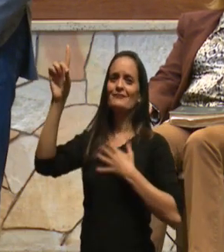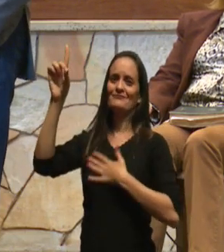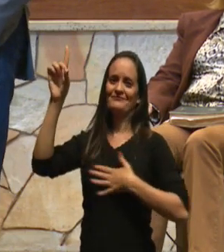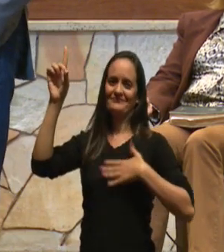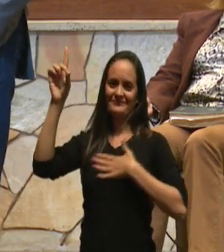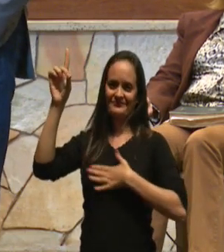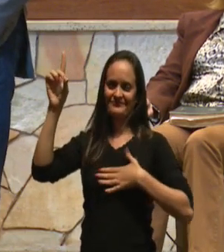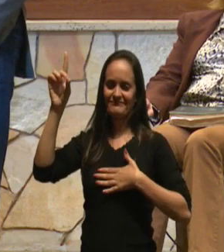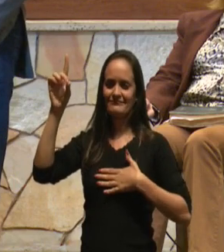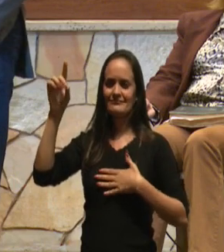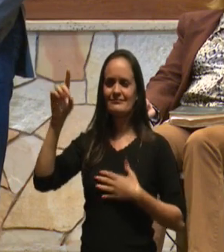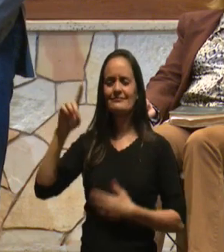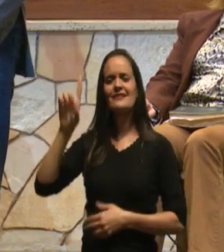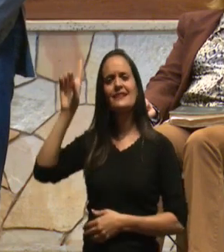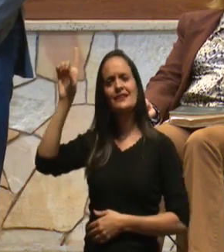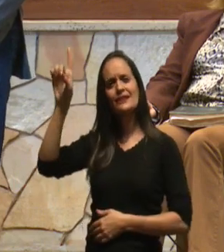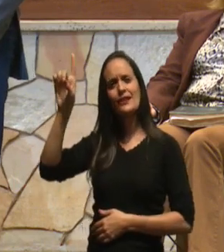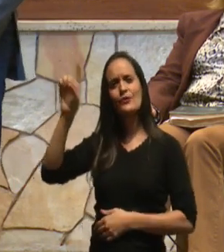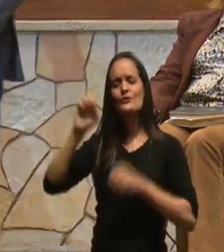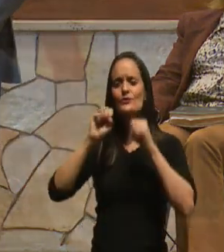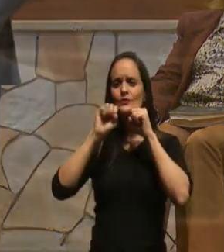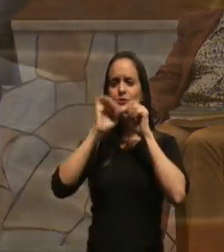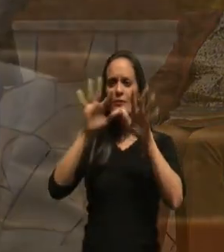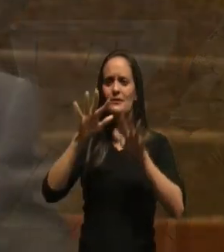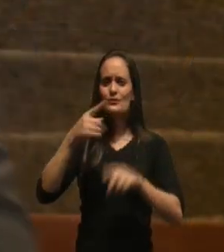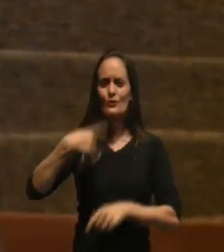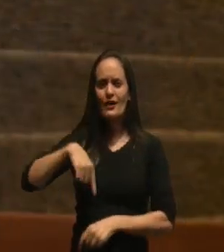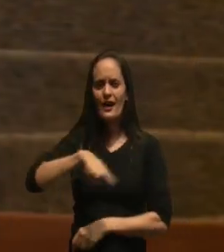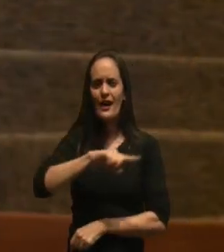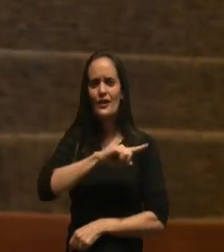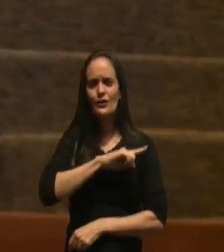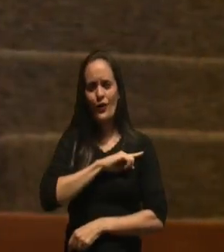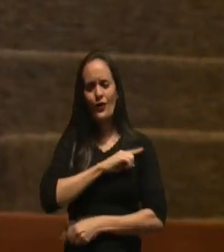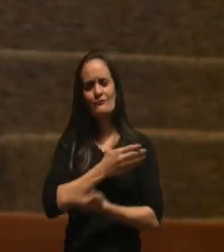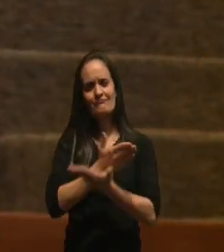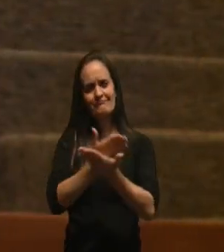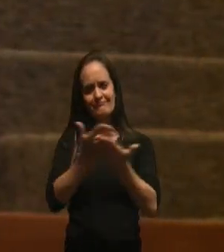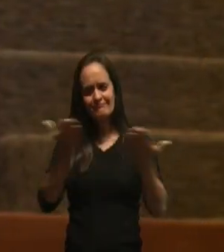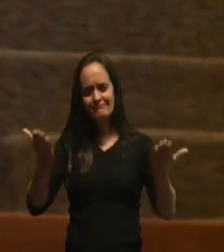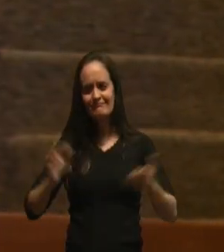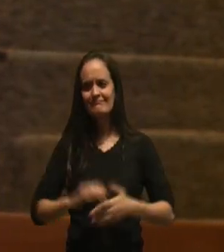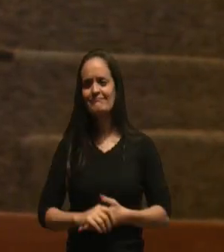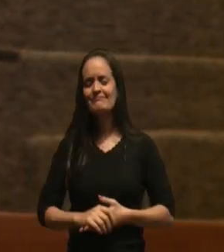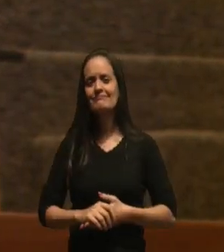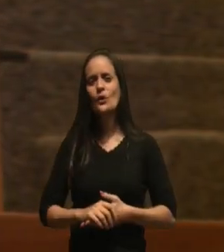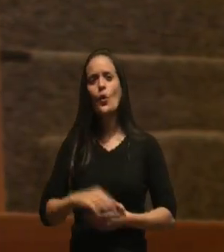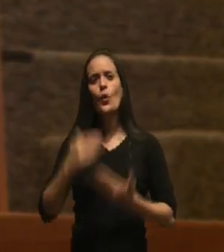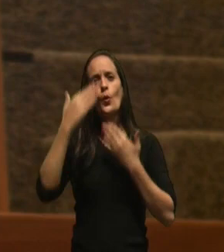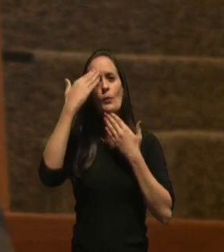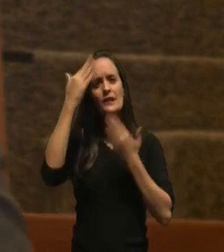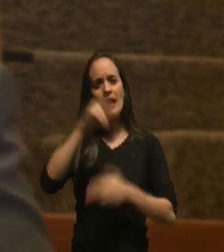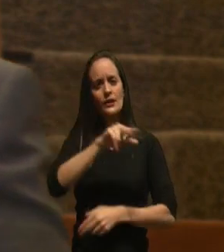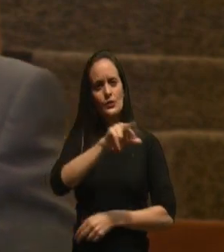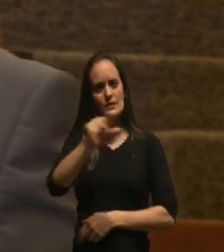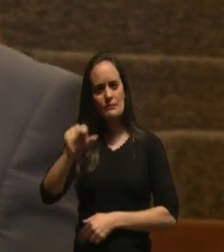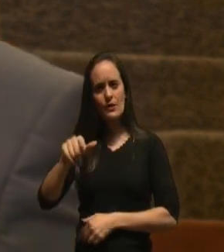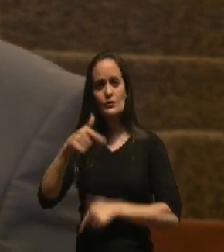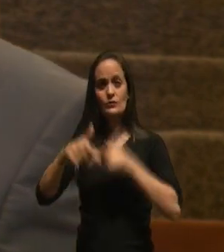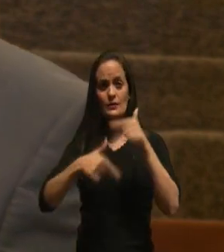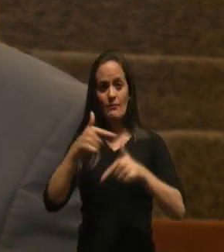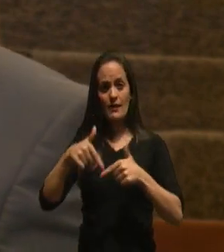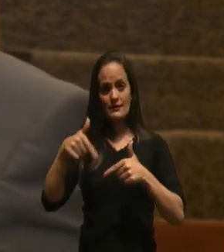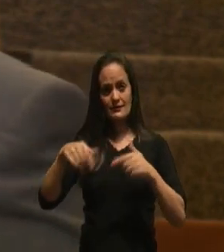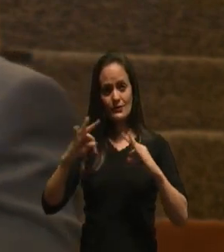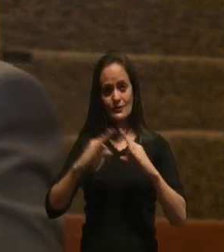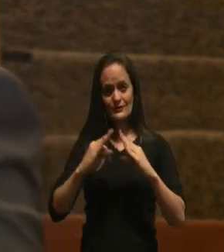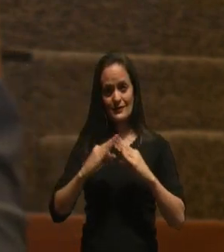Que o Senhor nos abençoe, queridos, nesta noite tão especial. Mais uma vez, muito obrigado aos queridos irmãos aqui apoiando o trabalho, a obra do